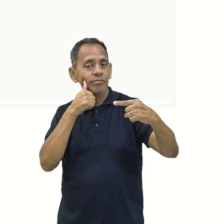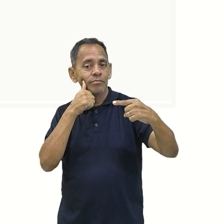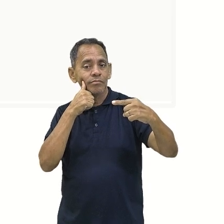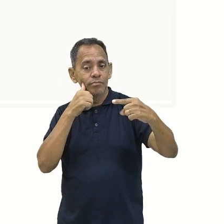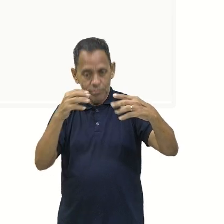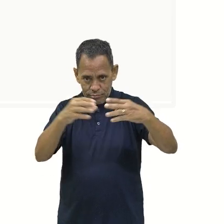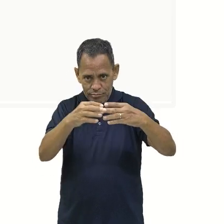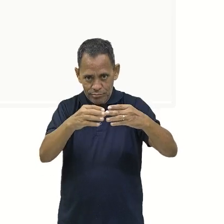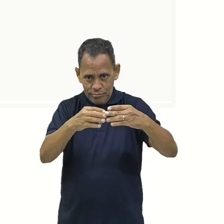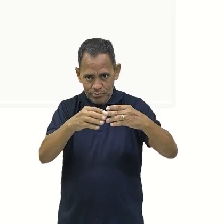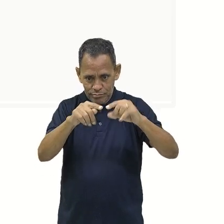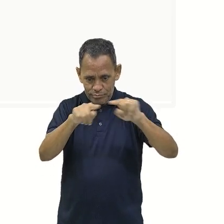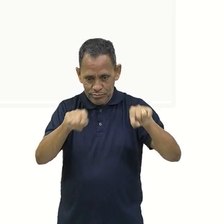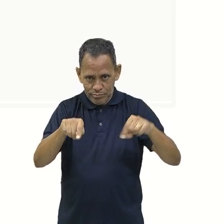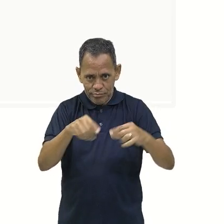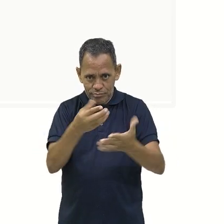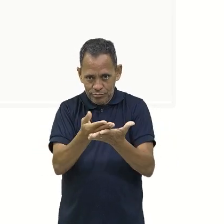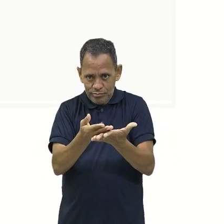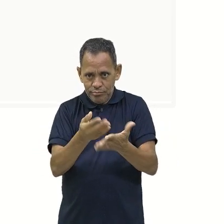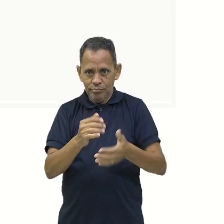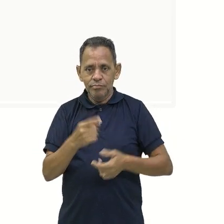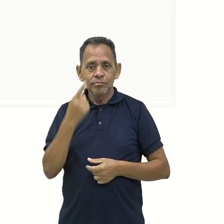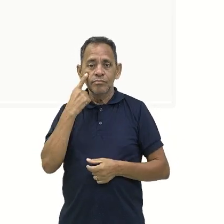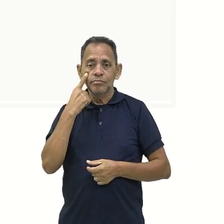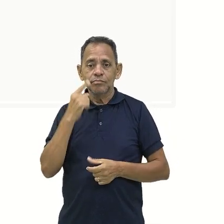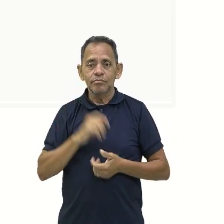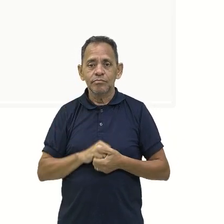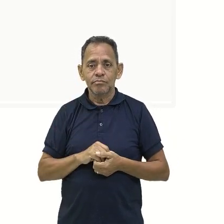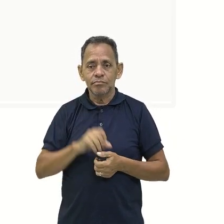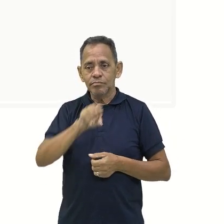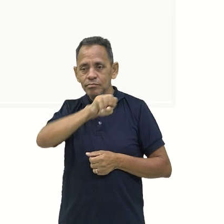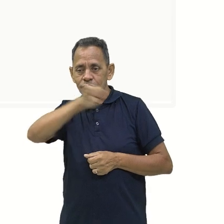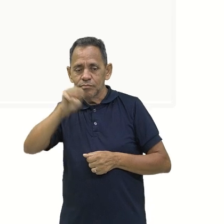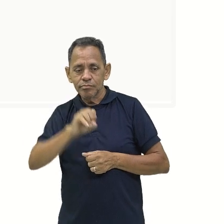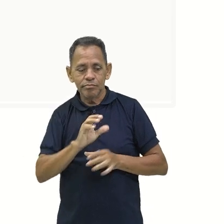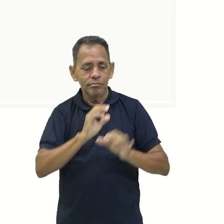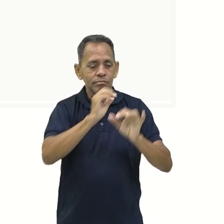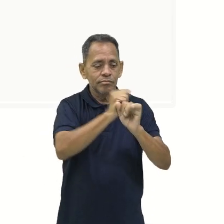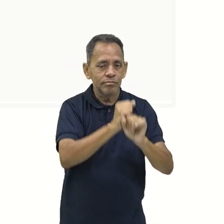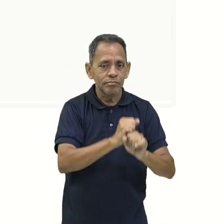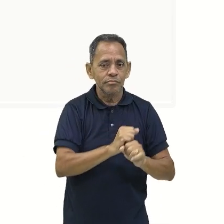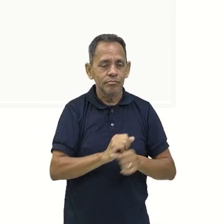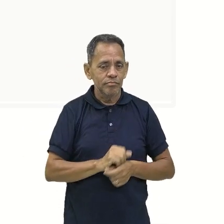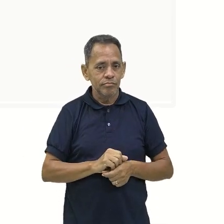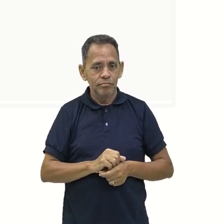tá? Então vejam que quando eu somo esse numerador